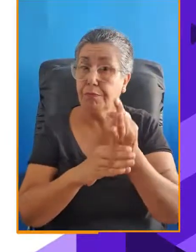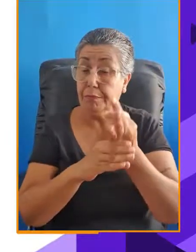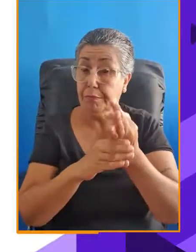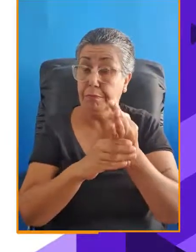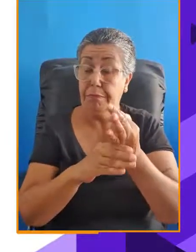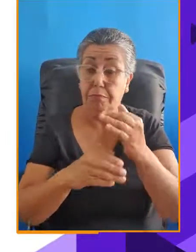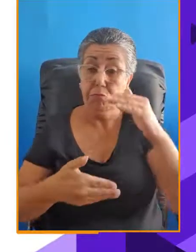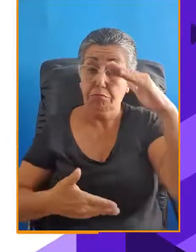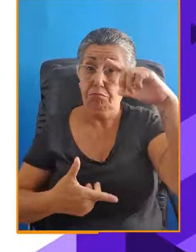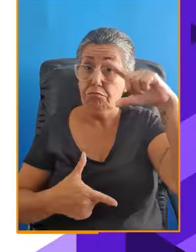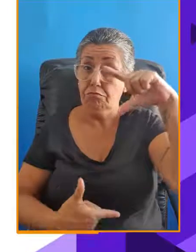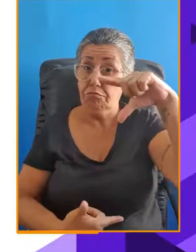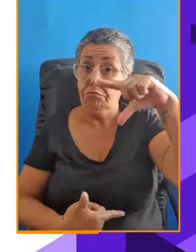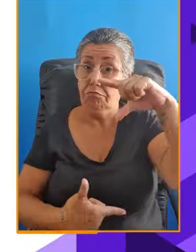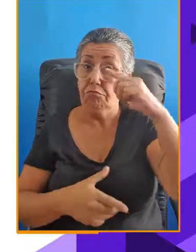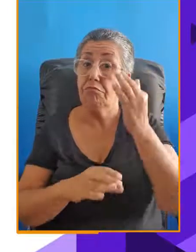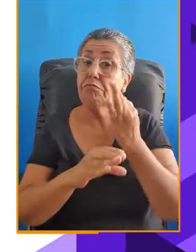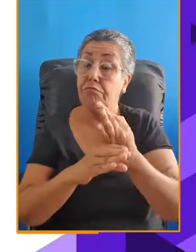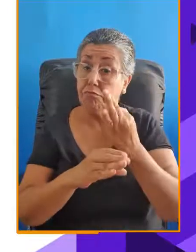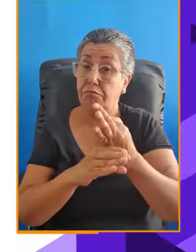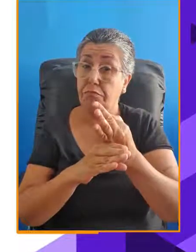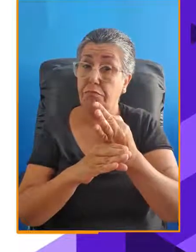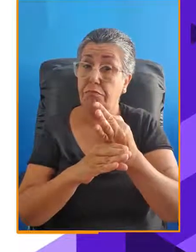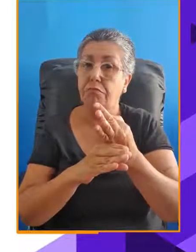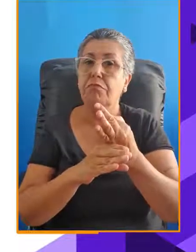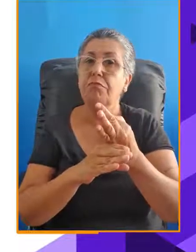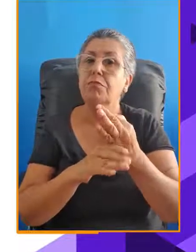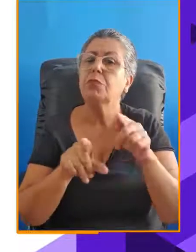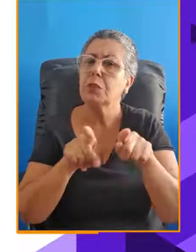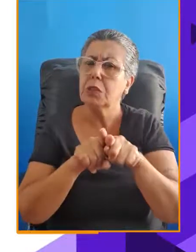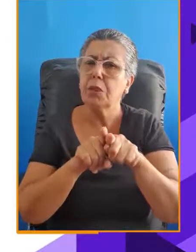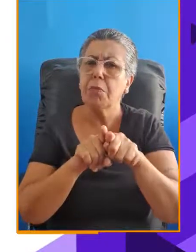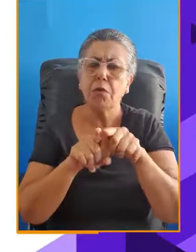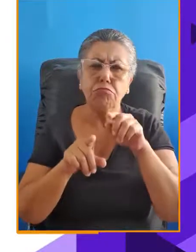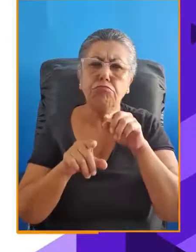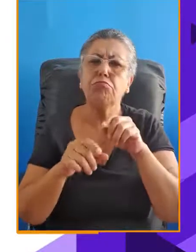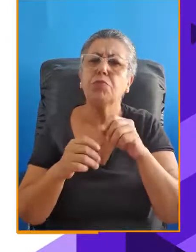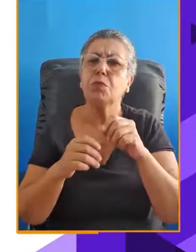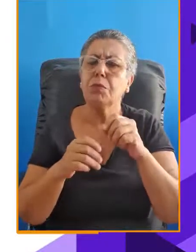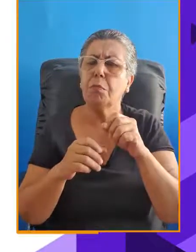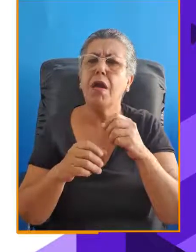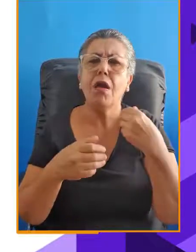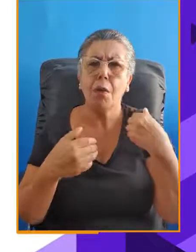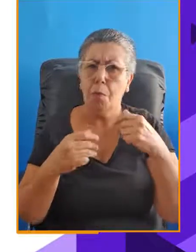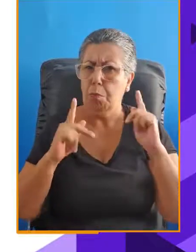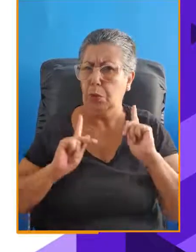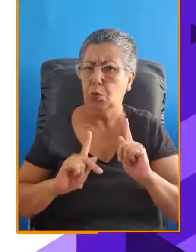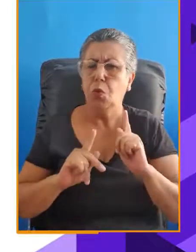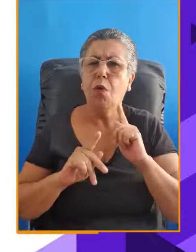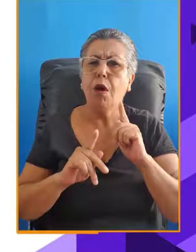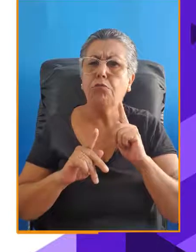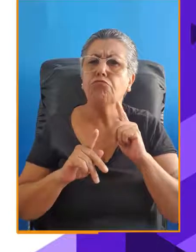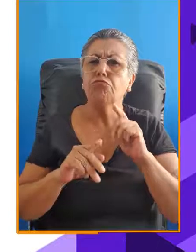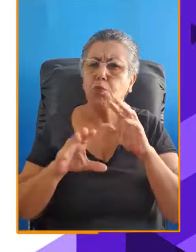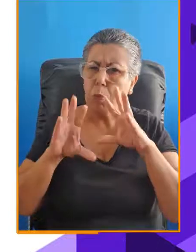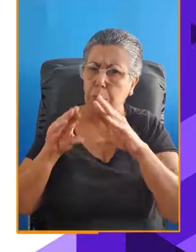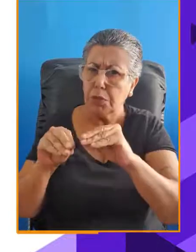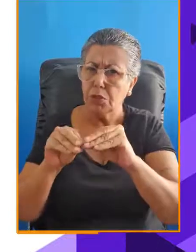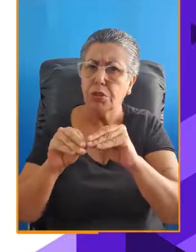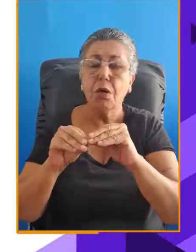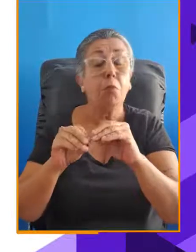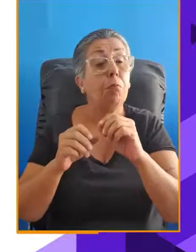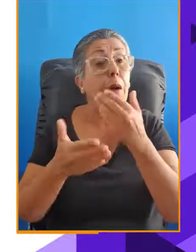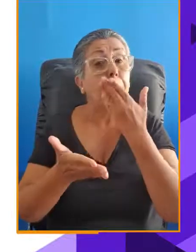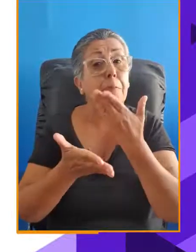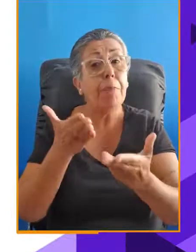de uma placa em metal, que também sofre a ação externa do homem e ela perde a sua aparência